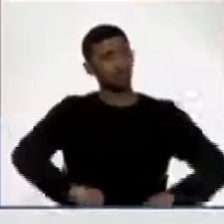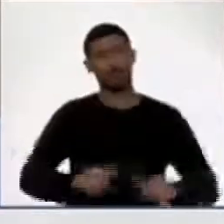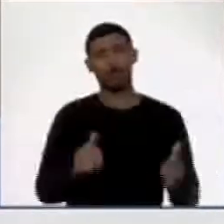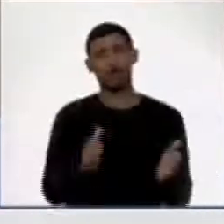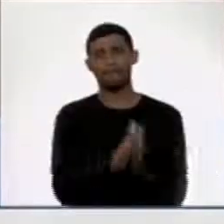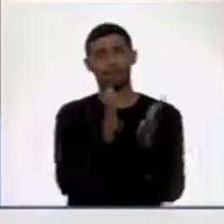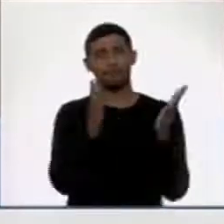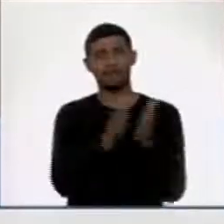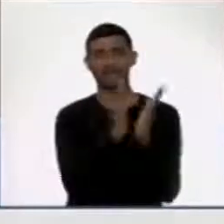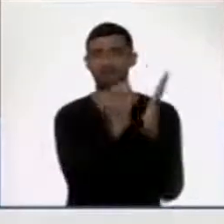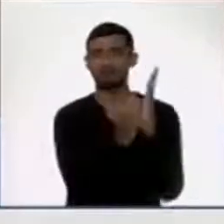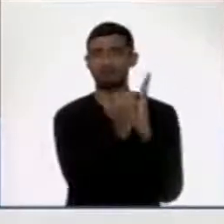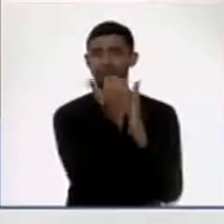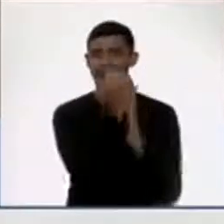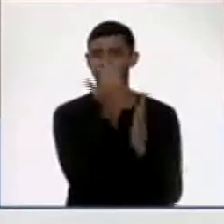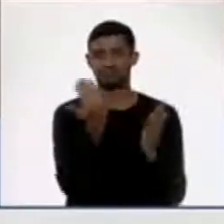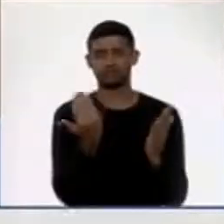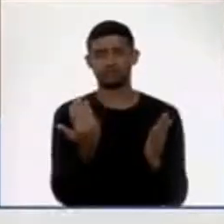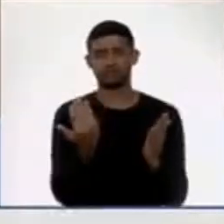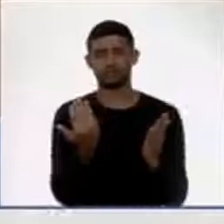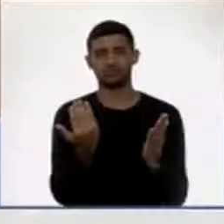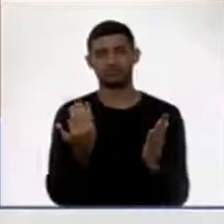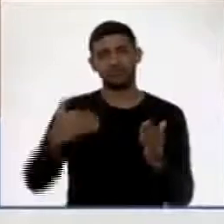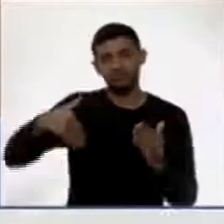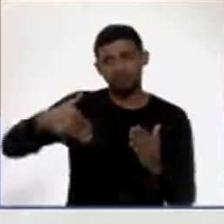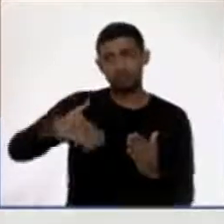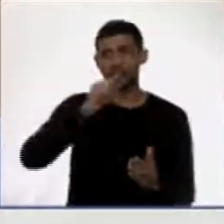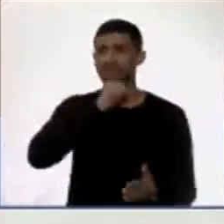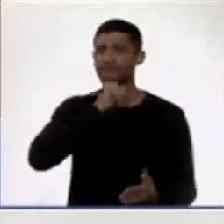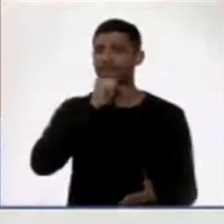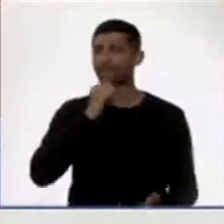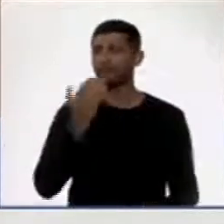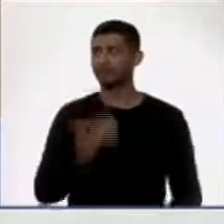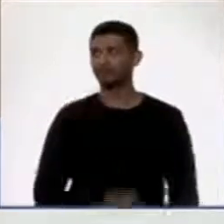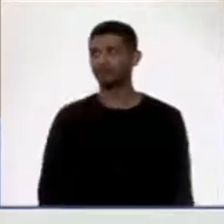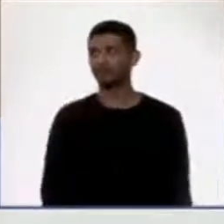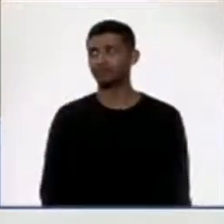ainda mais desprotegida quando chegar na velhice.